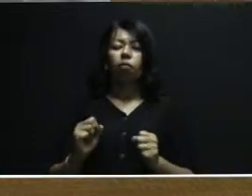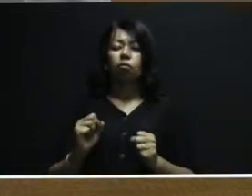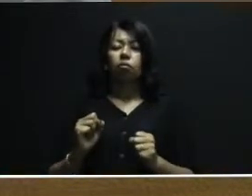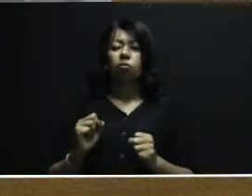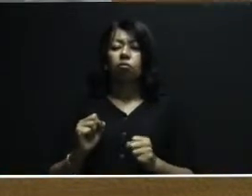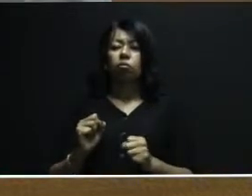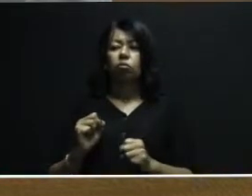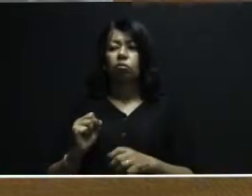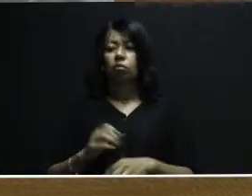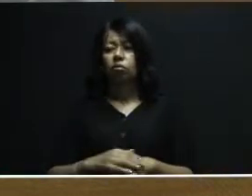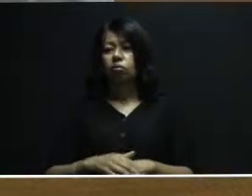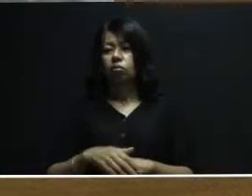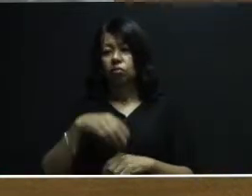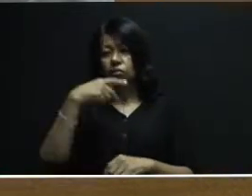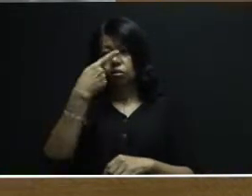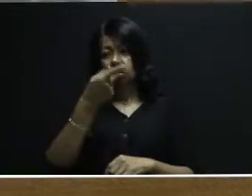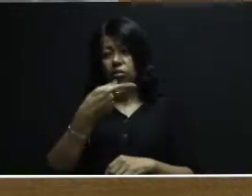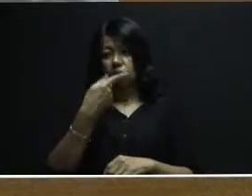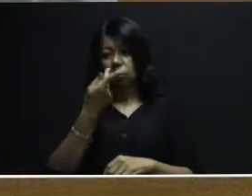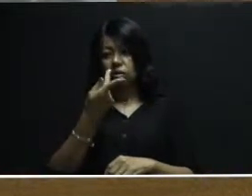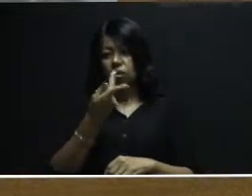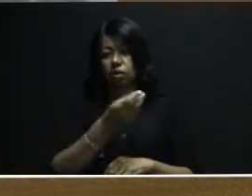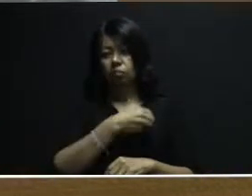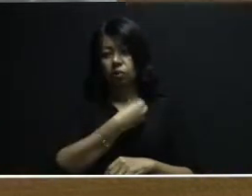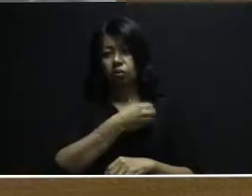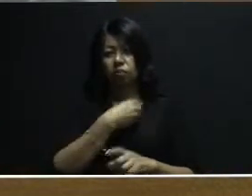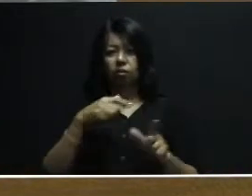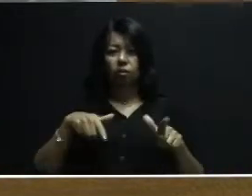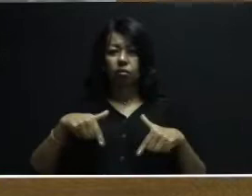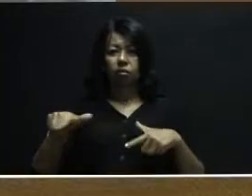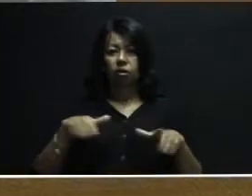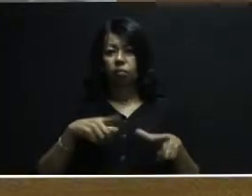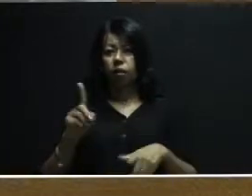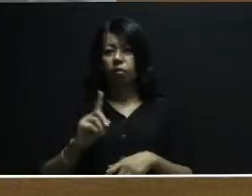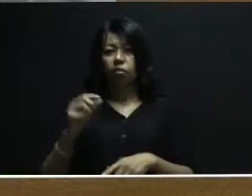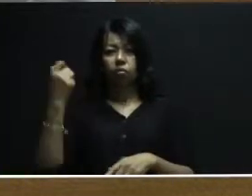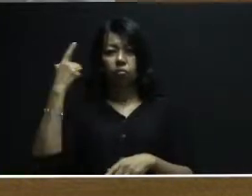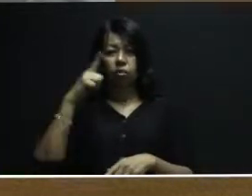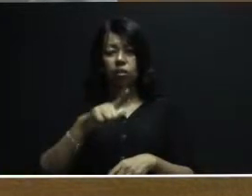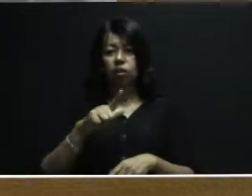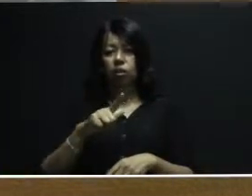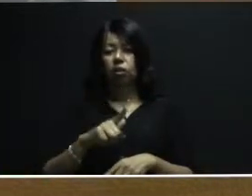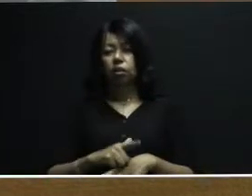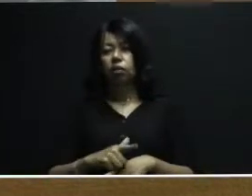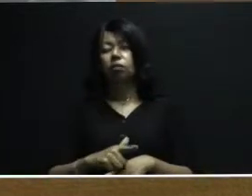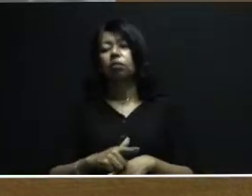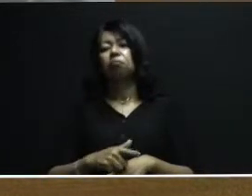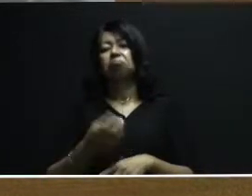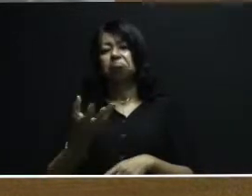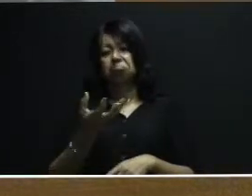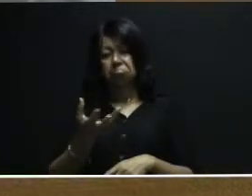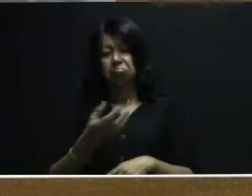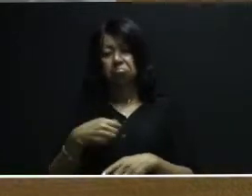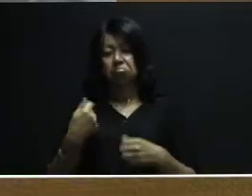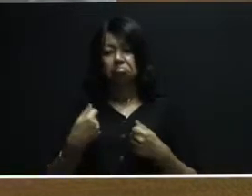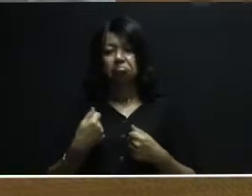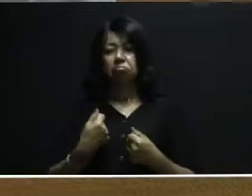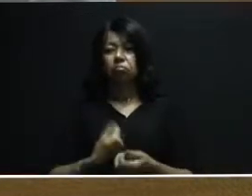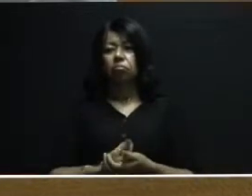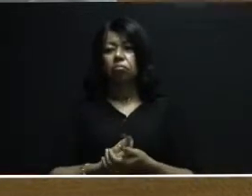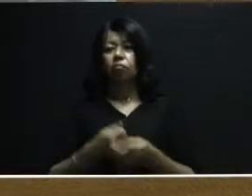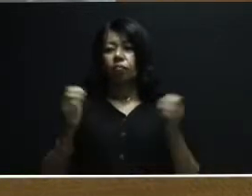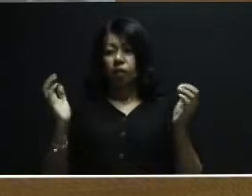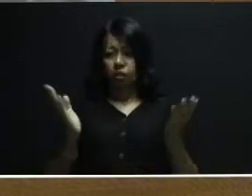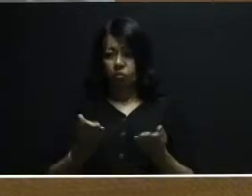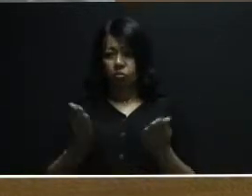nenhum, dizer que a minha vida profissional, eu não consegui os meus objetivos.